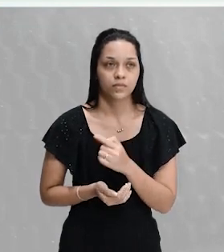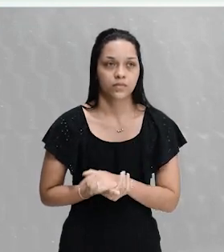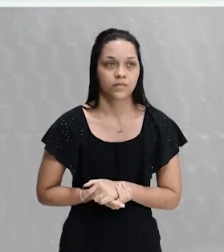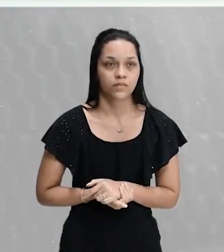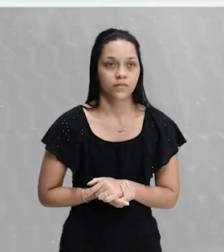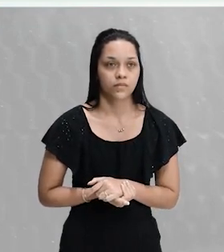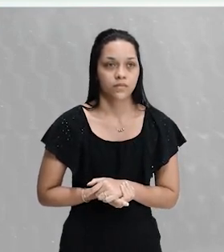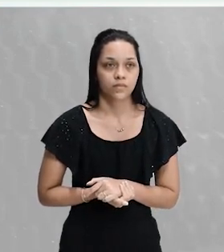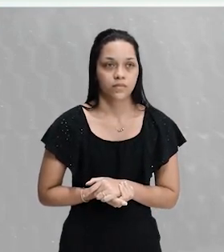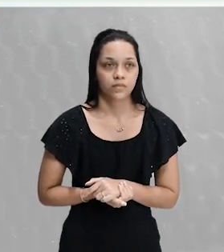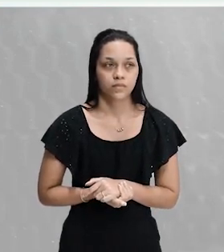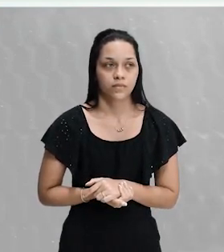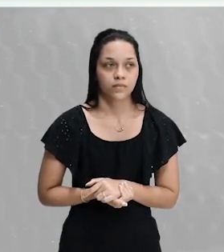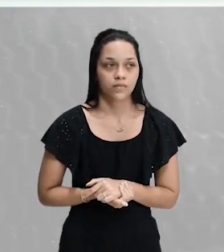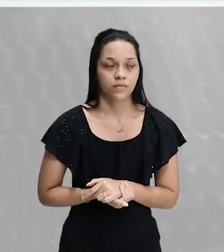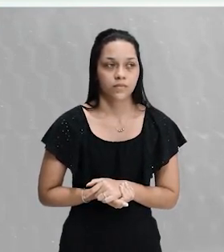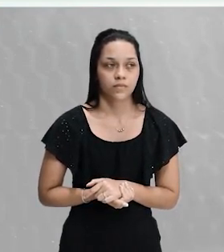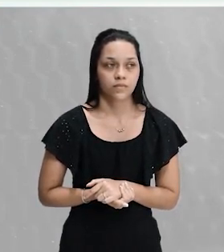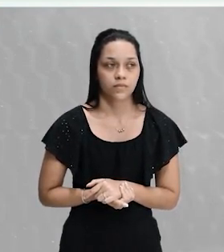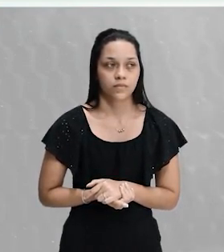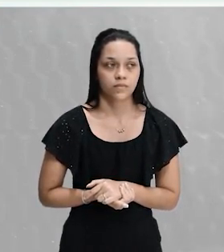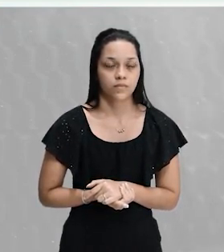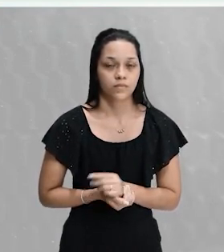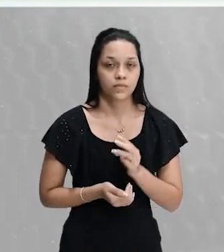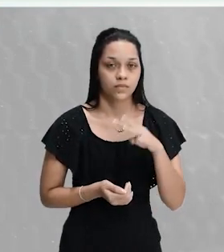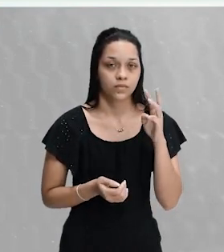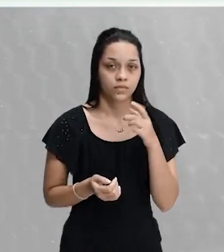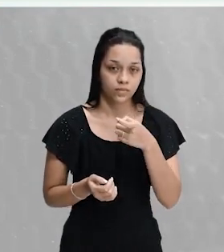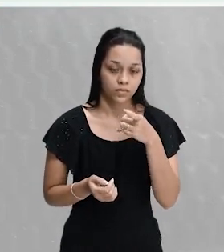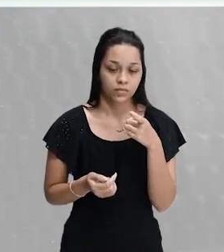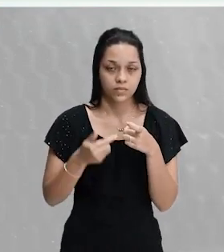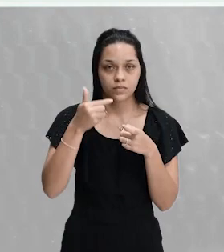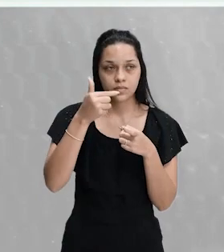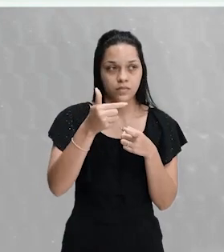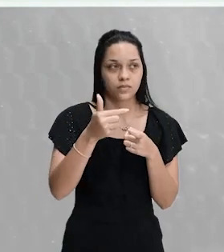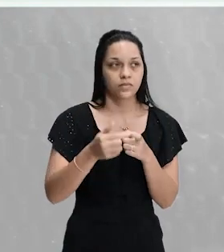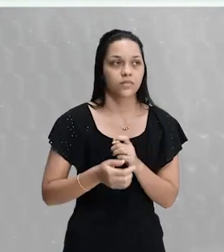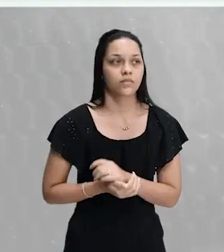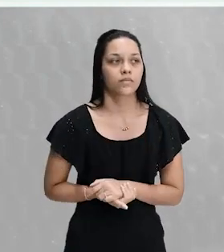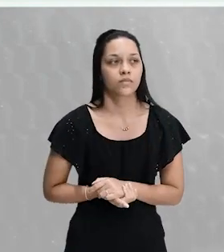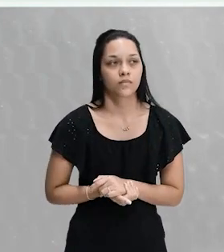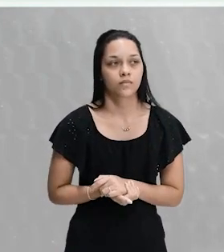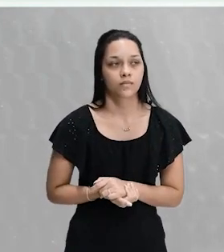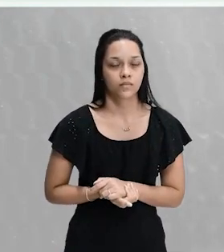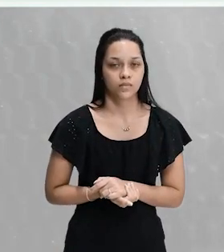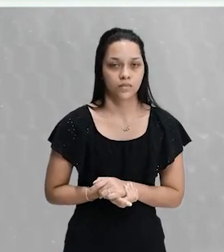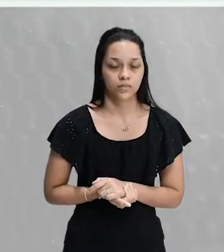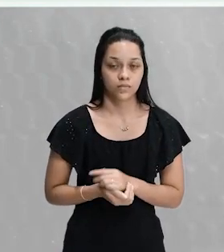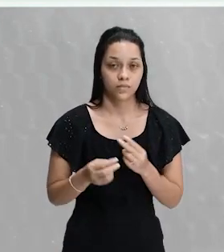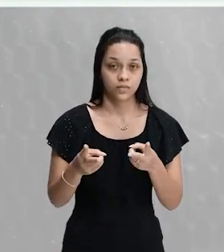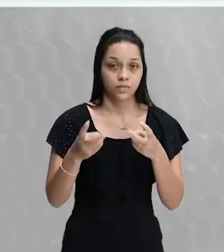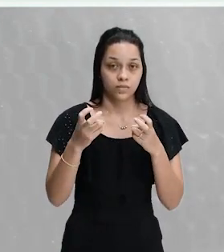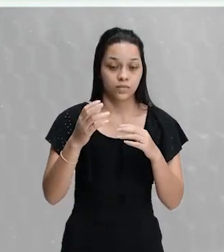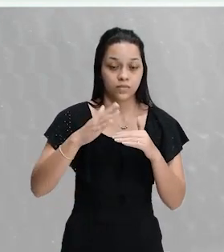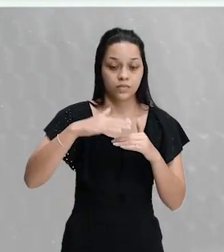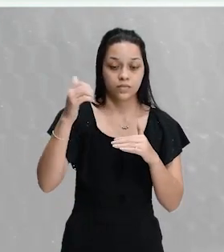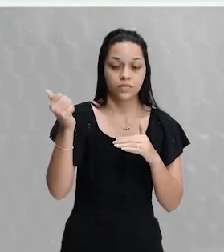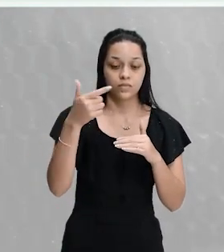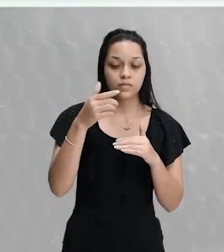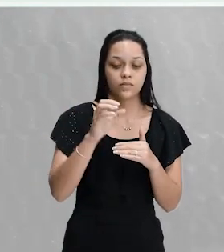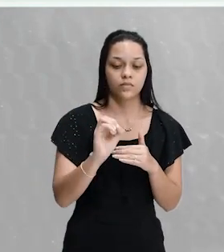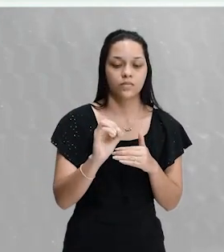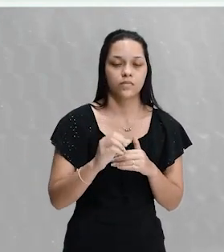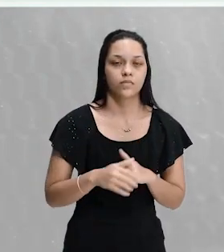A é igual a 1. Né? Quem está acompanhando o x ao quadrado, o coeficiente a, perceba que esse a é maior do que